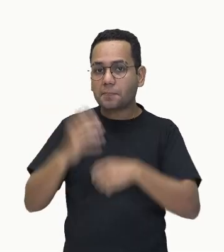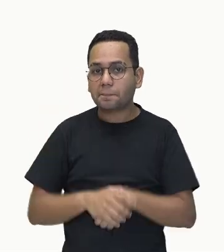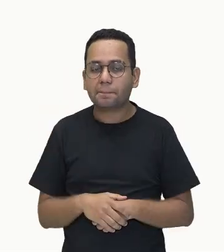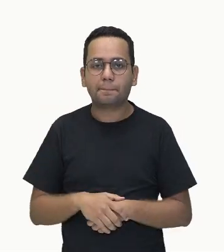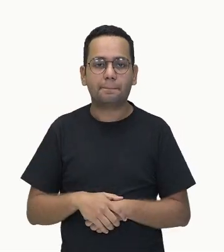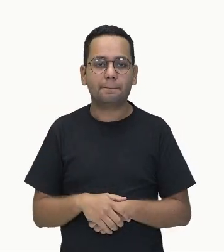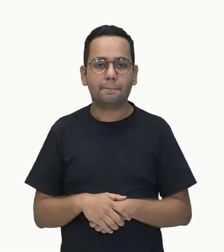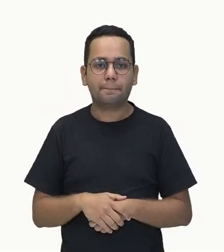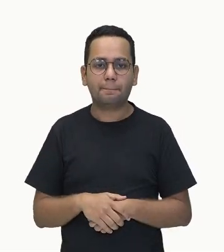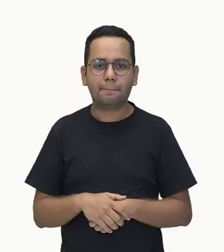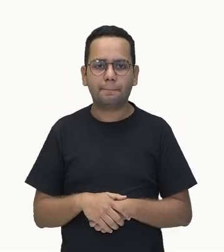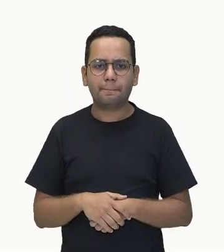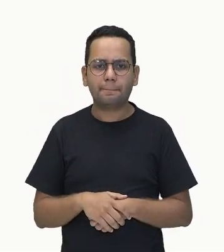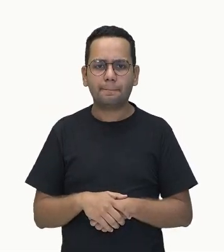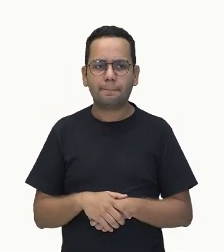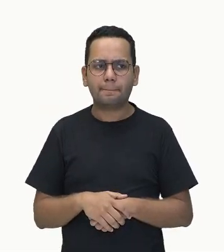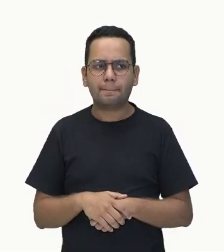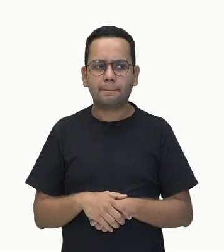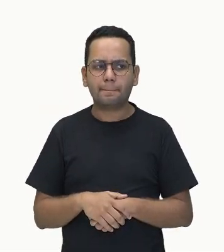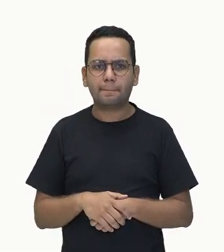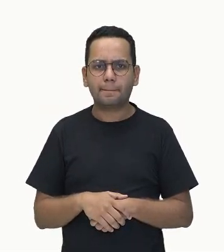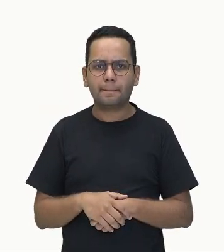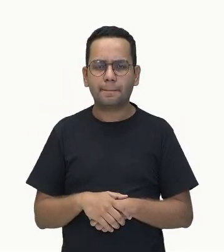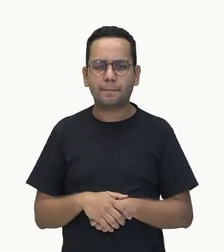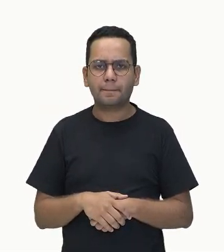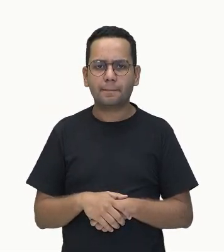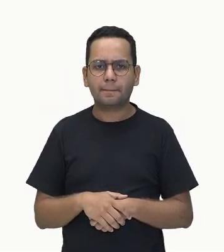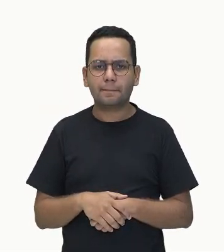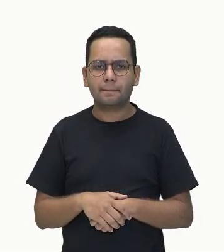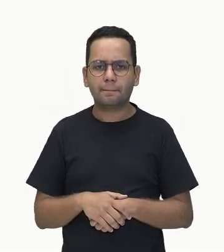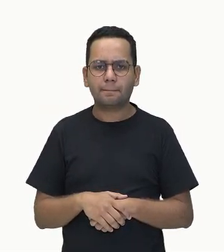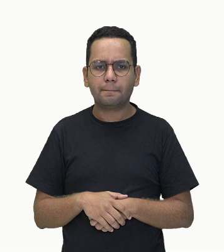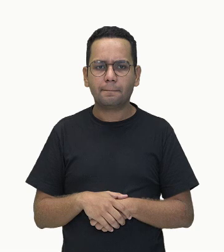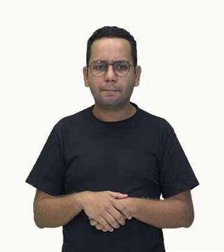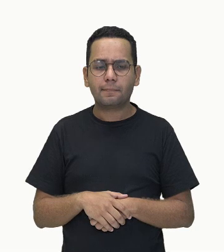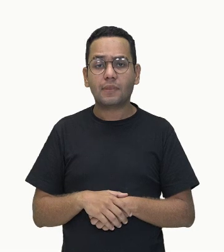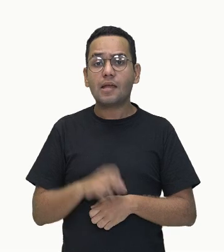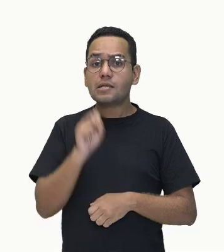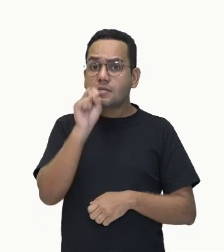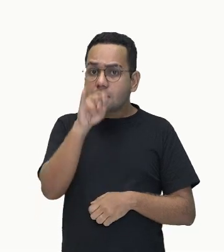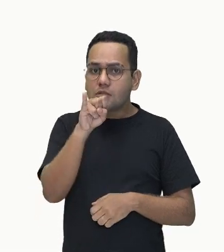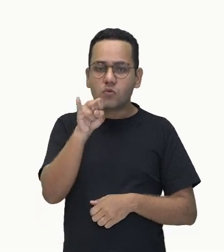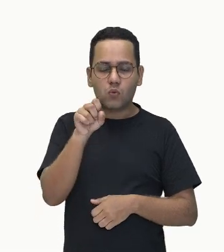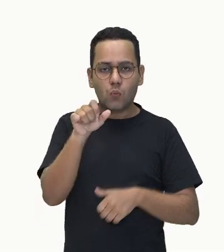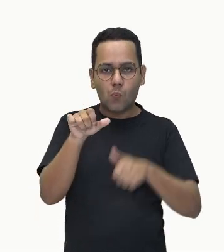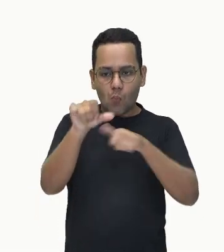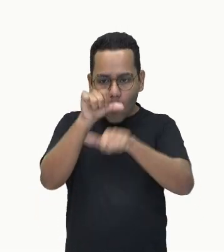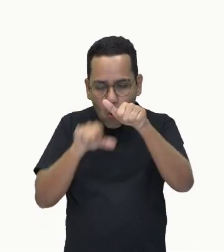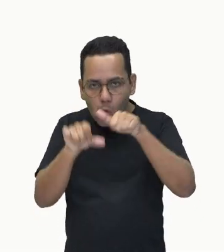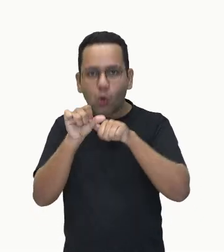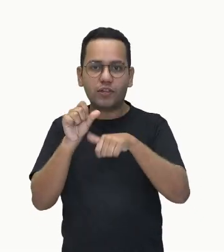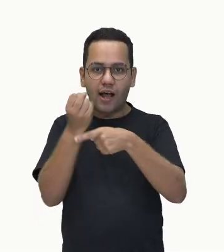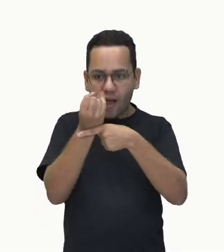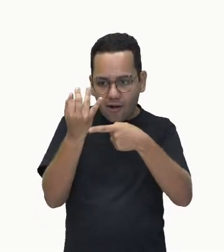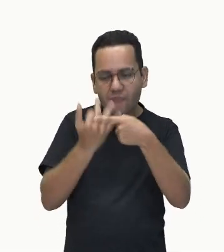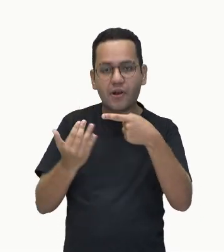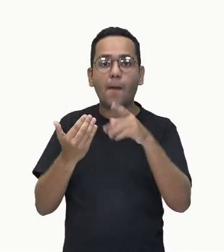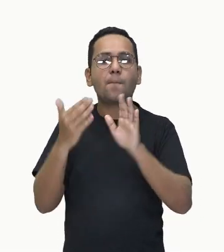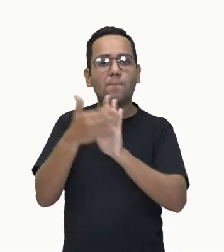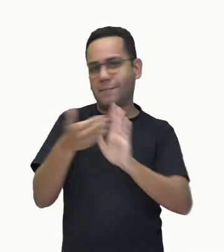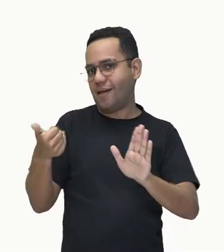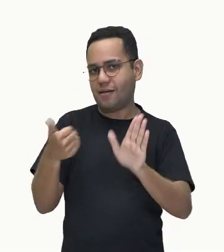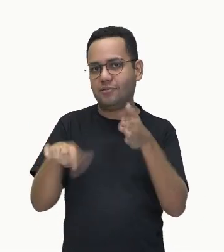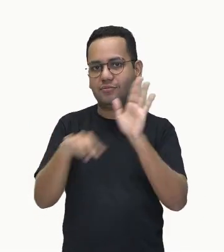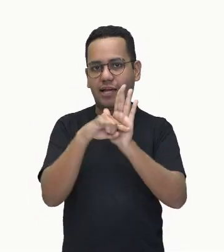você inverte a fração você também elimina o sinal negativo né Ou seja você